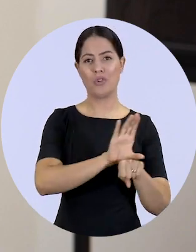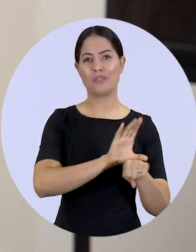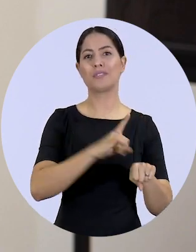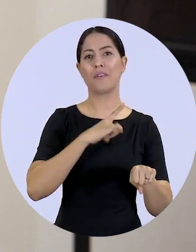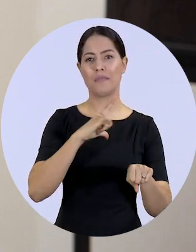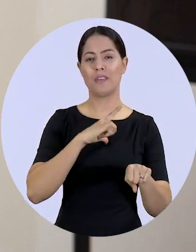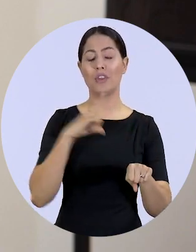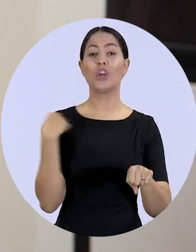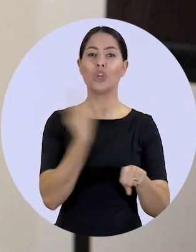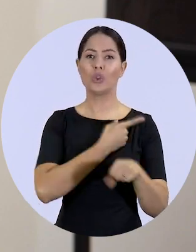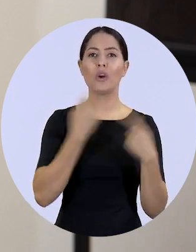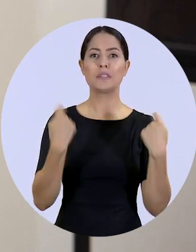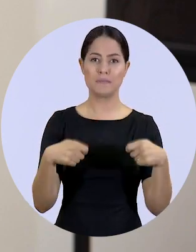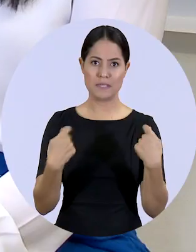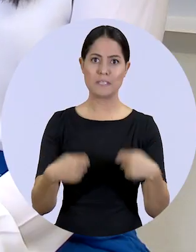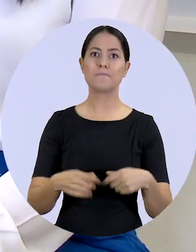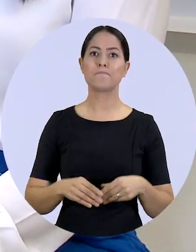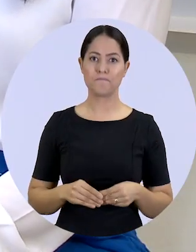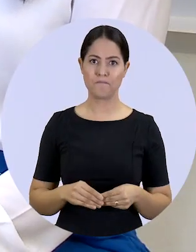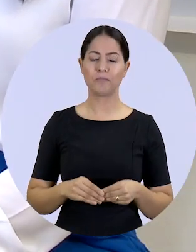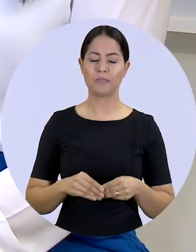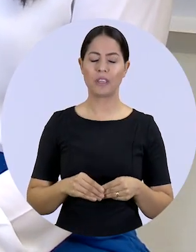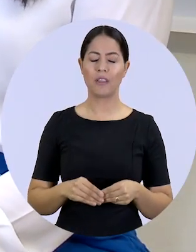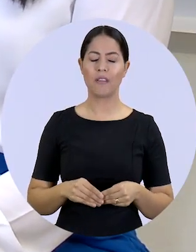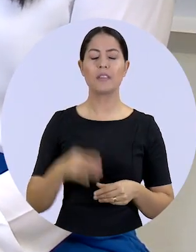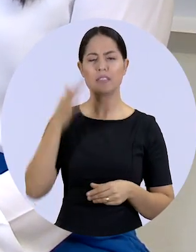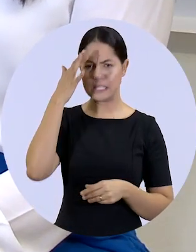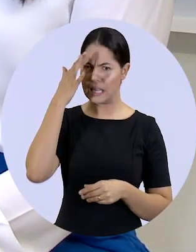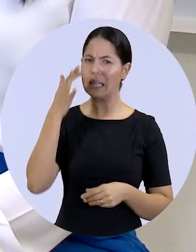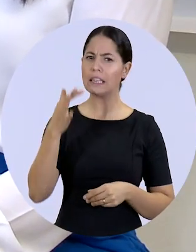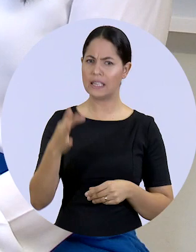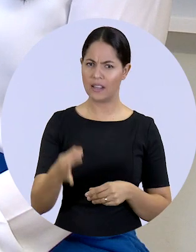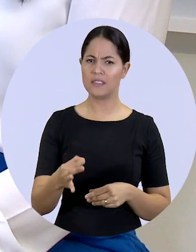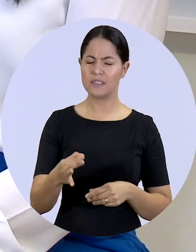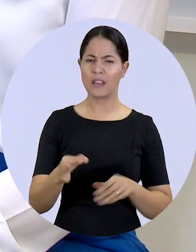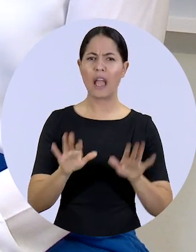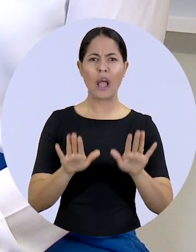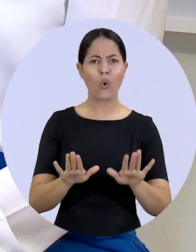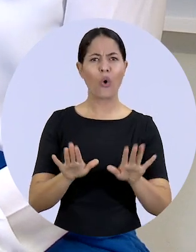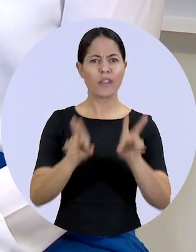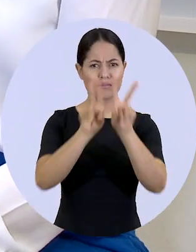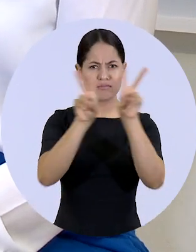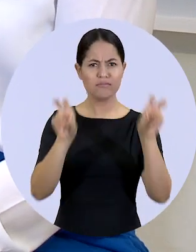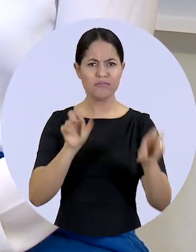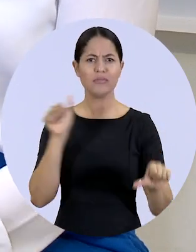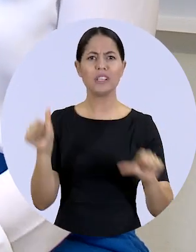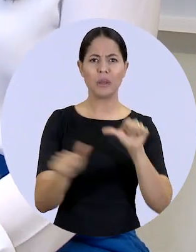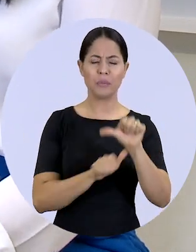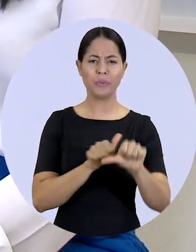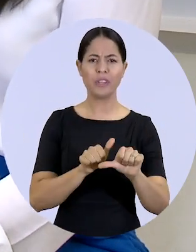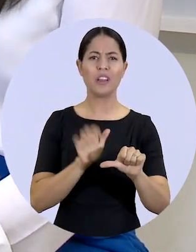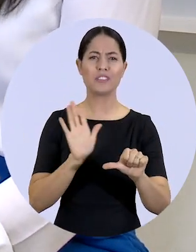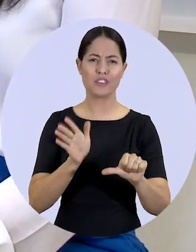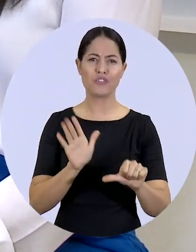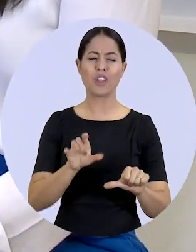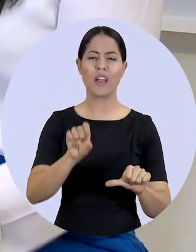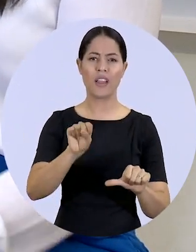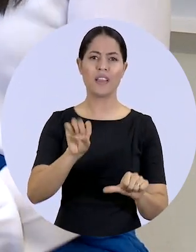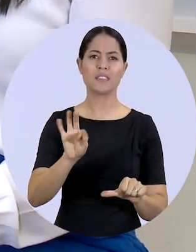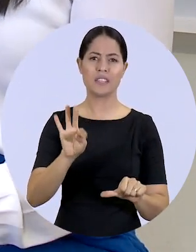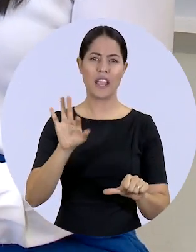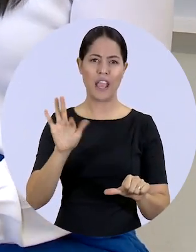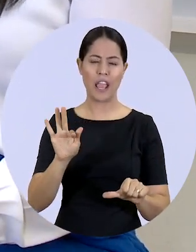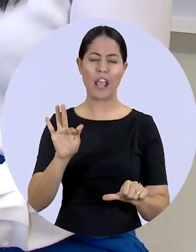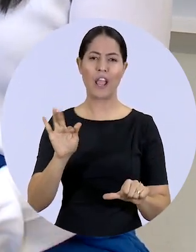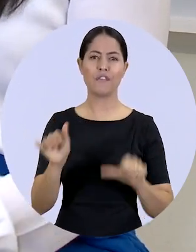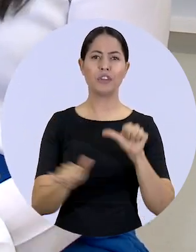um norte para poder trabalhar. Com certeza. E até falando um pouquinho dessas mudanças, como a gente viu essa decisão do Supremo, que